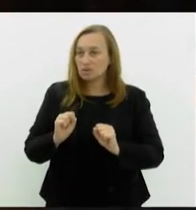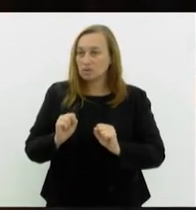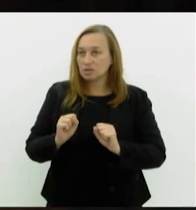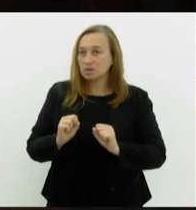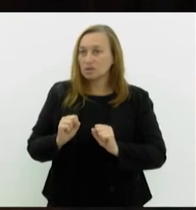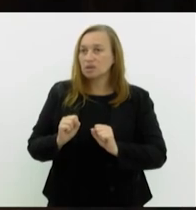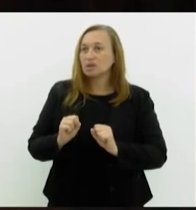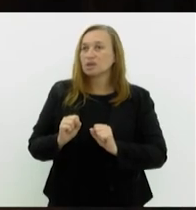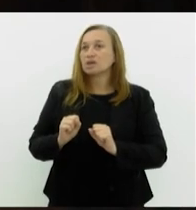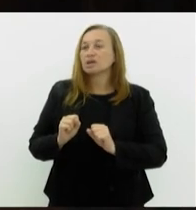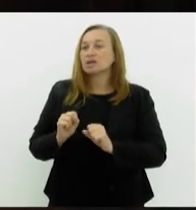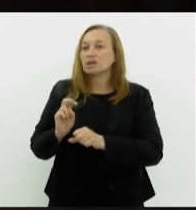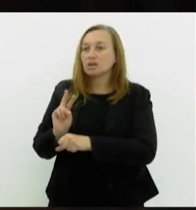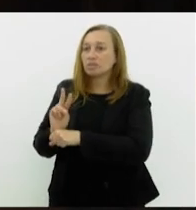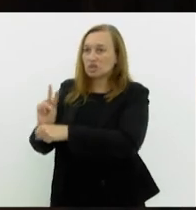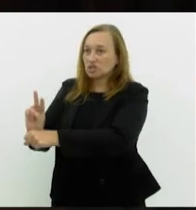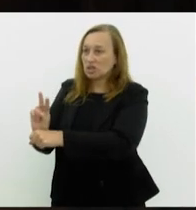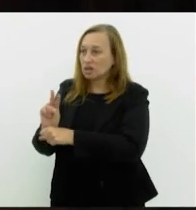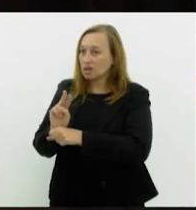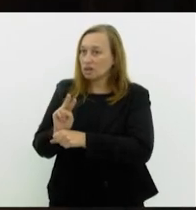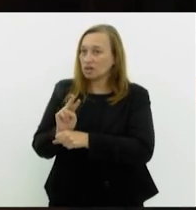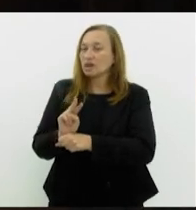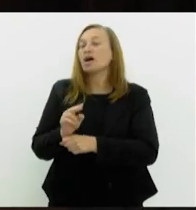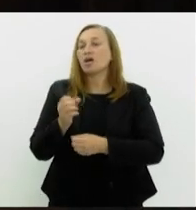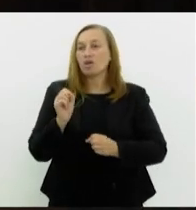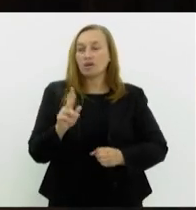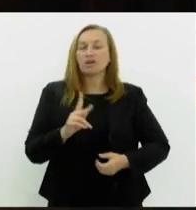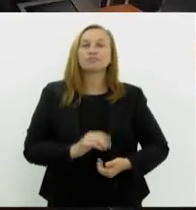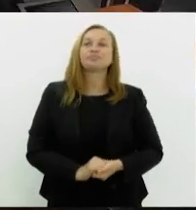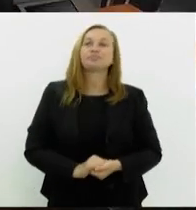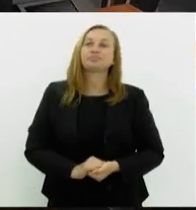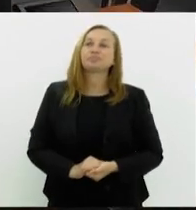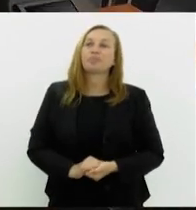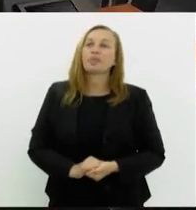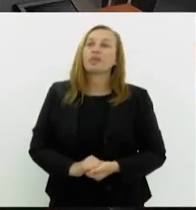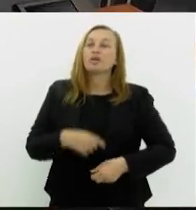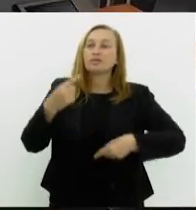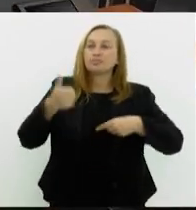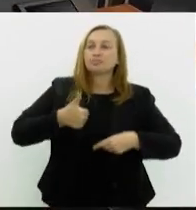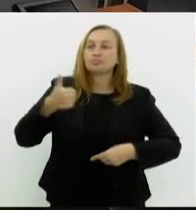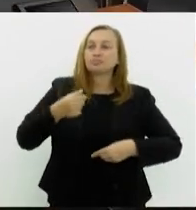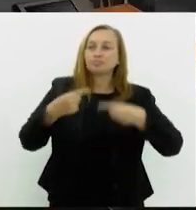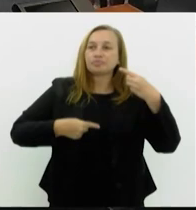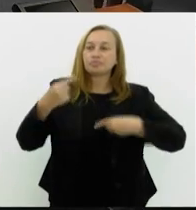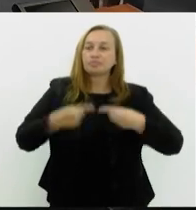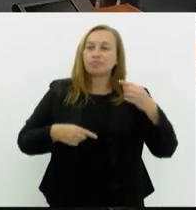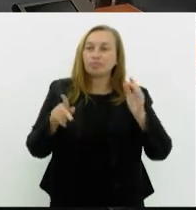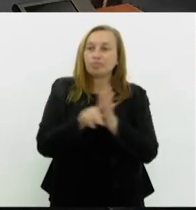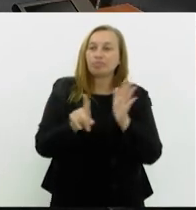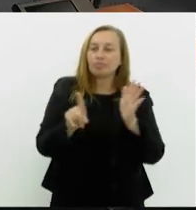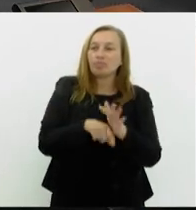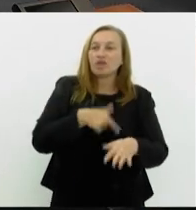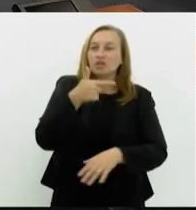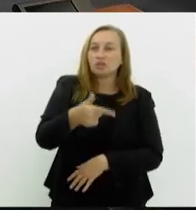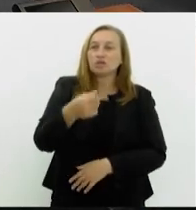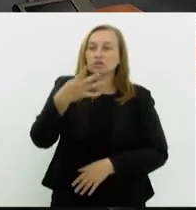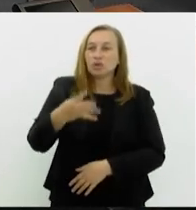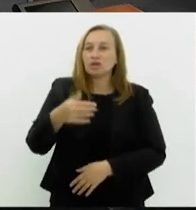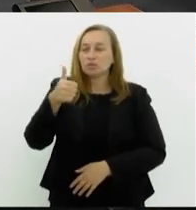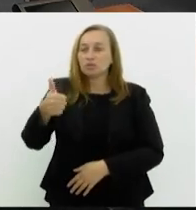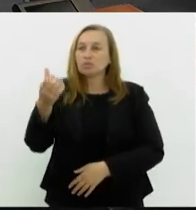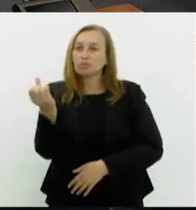também trago sempre papel. Vai abrir? Então está perfeito. Em primeira discussão, projeto de lei 246